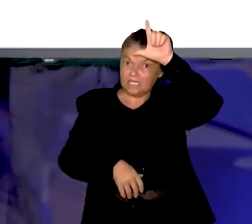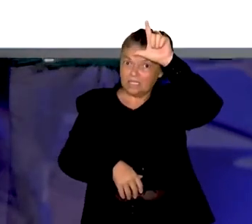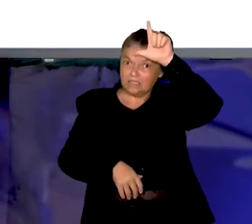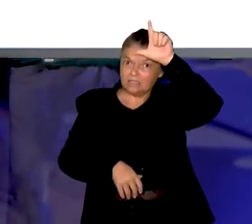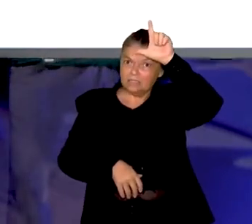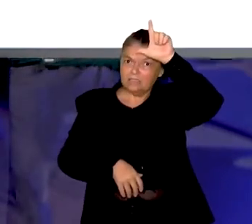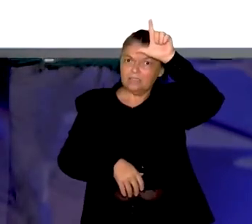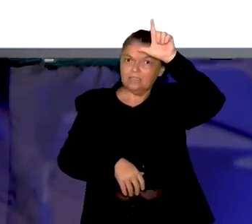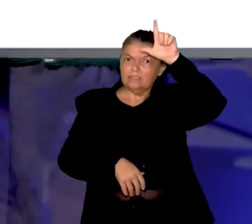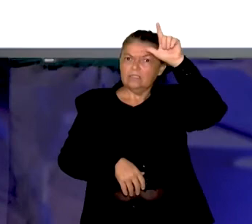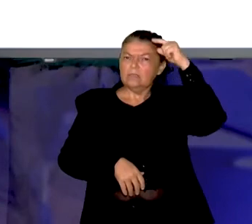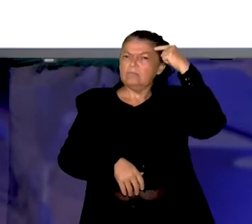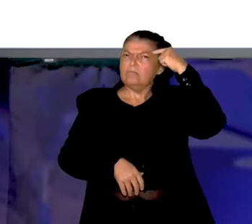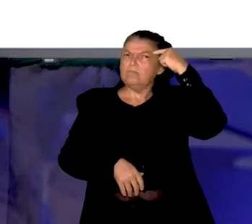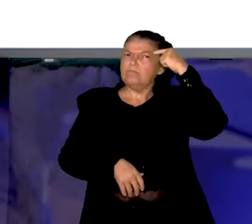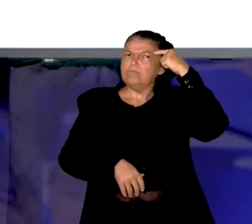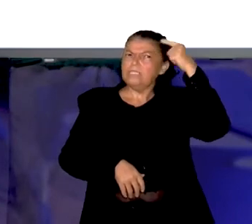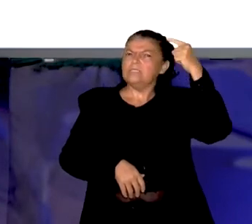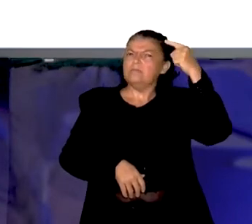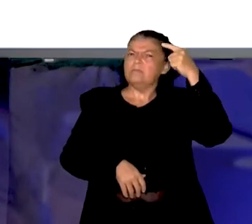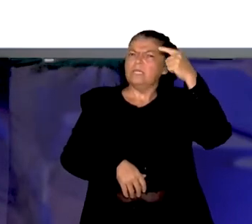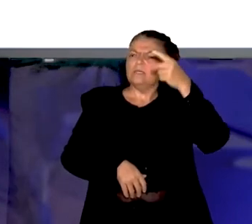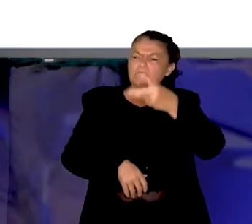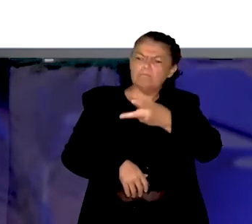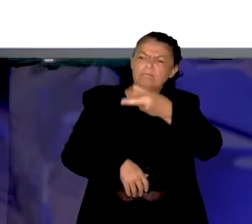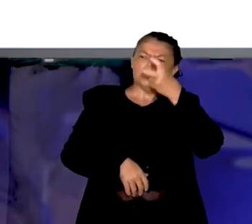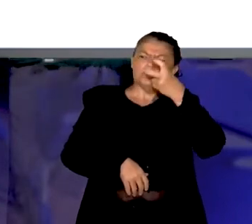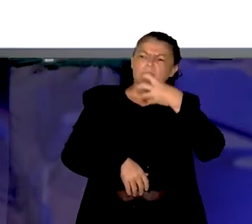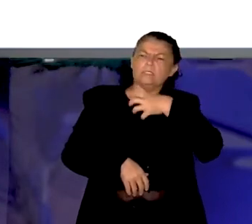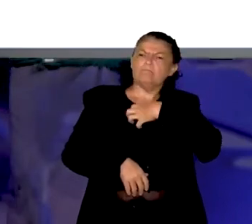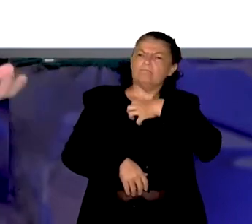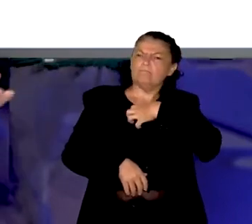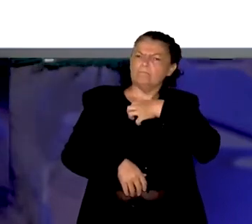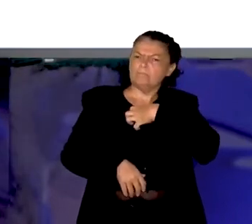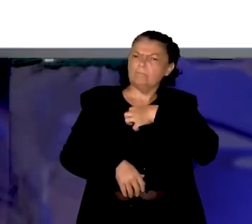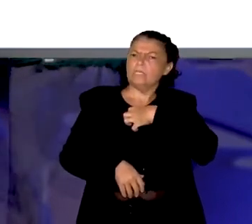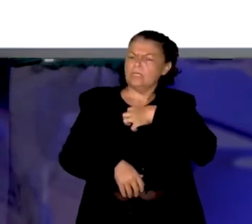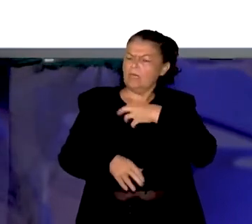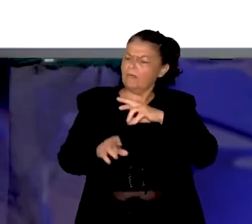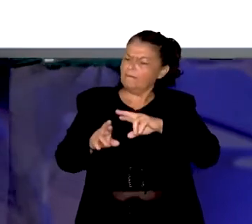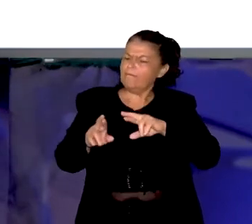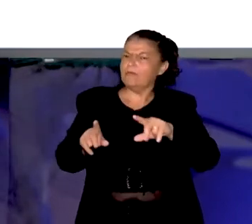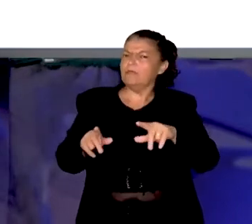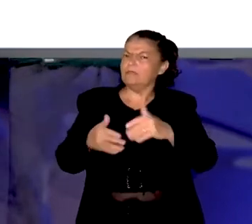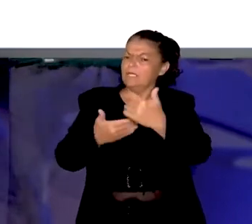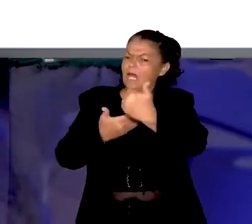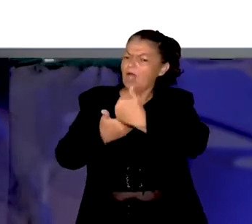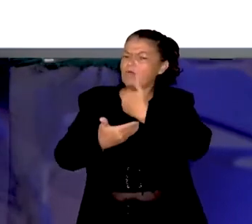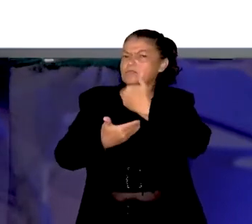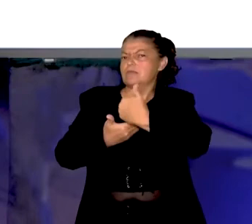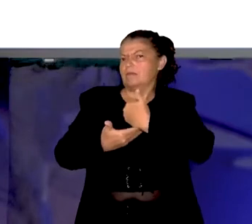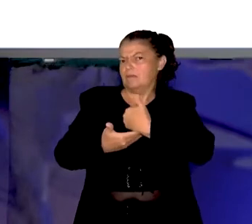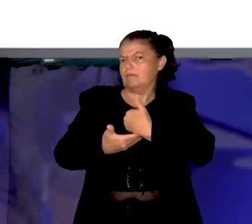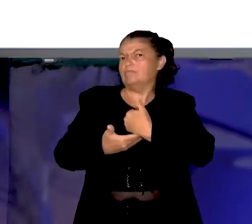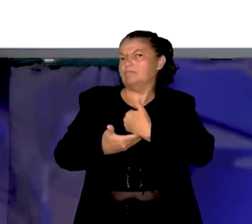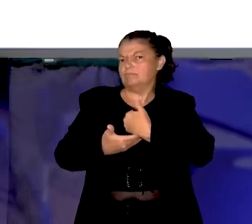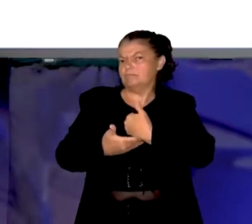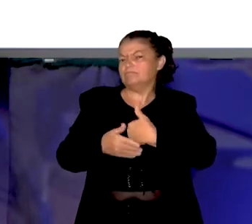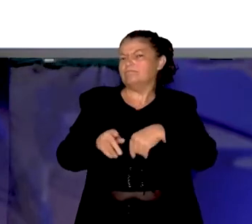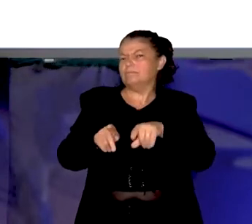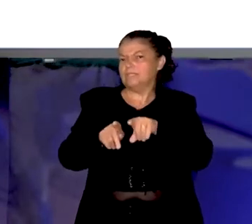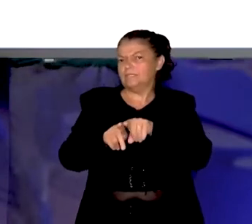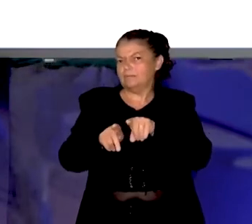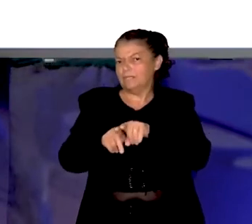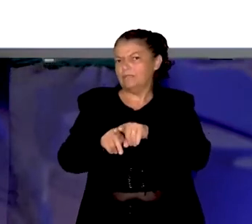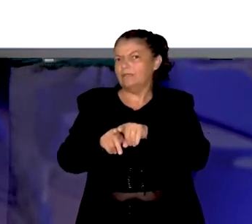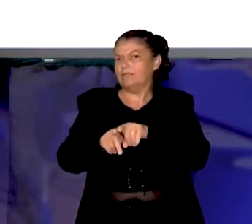nós olhamos para eles, quando nós os escutamos, interfere no nosso jeito de agir, de ser, de pensar, até mesmo na nossa forma